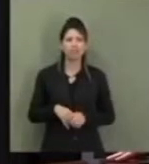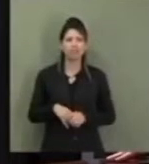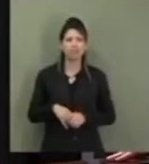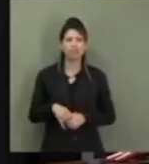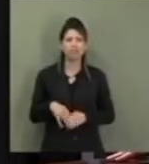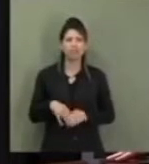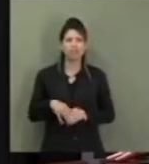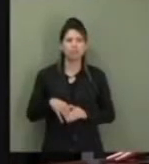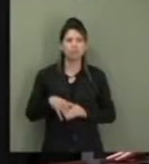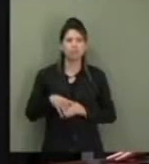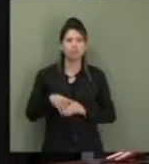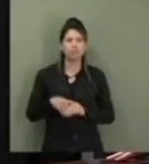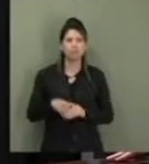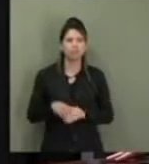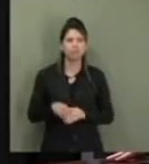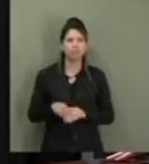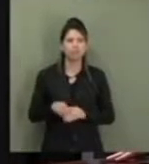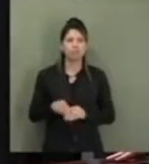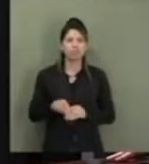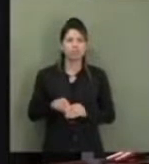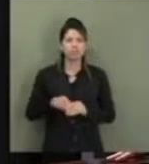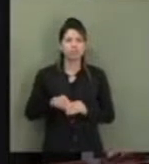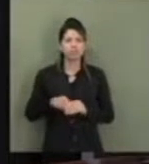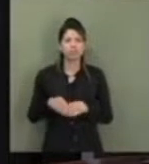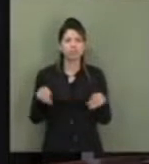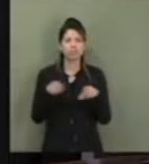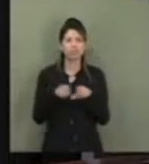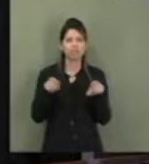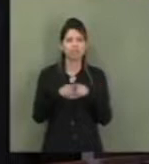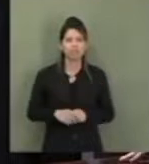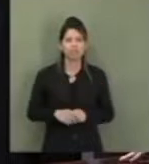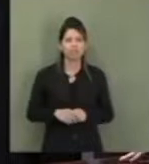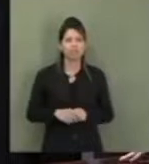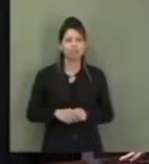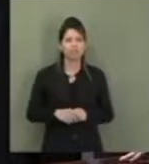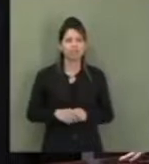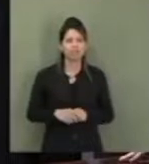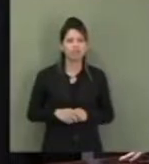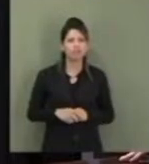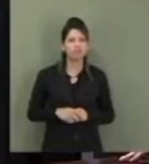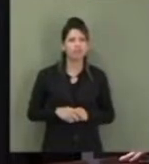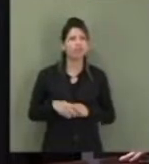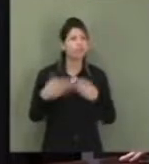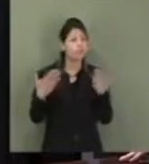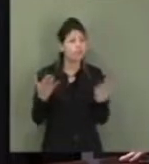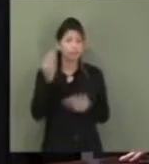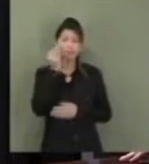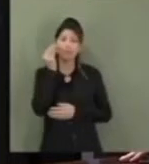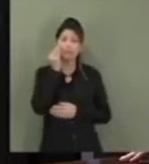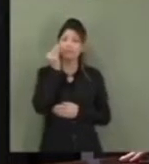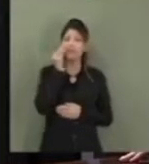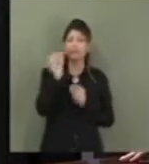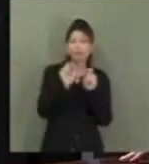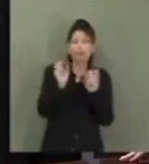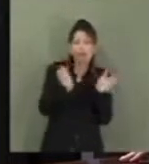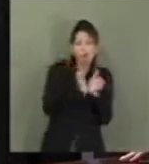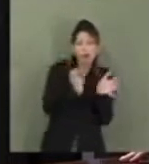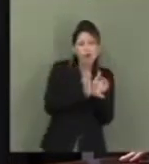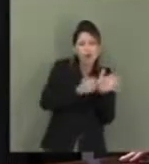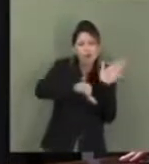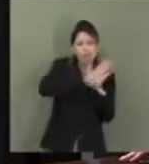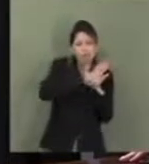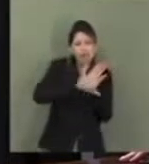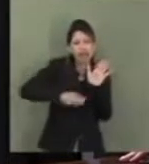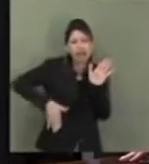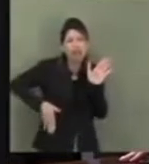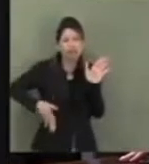presidente Pacheco, existe uma investigação específica para desbaratar a quadrilha que é acusada